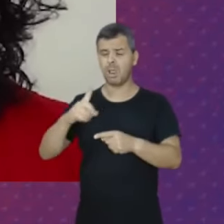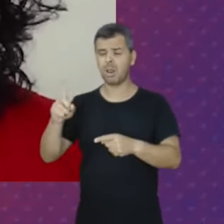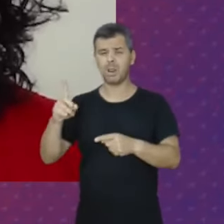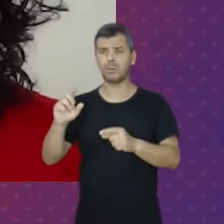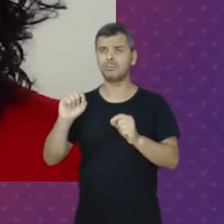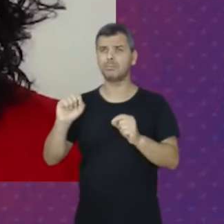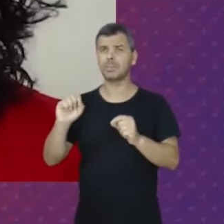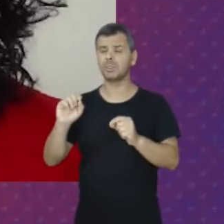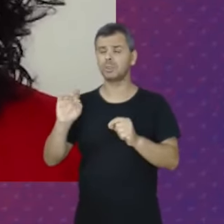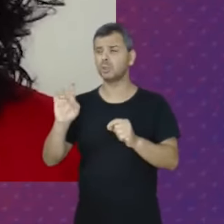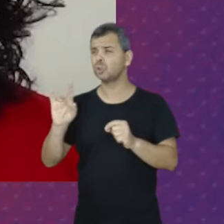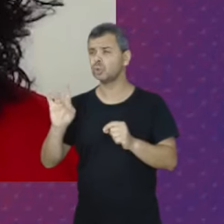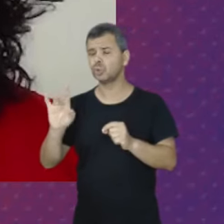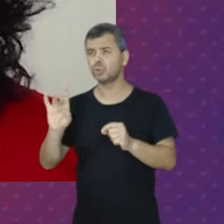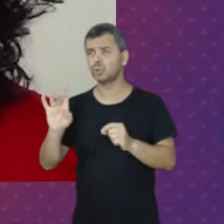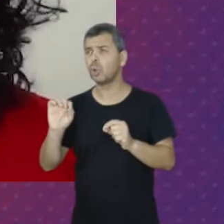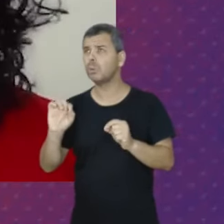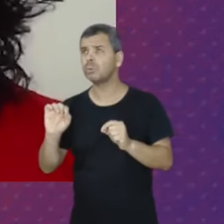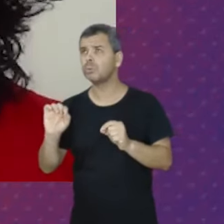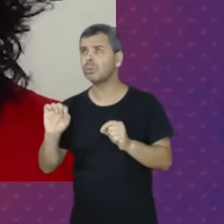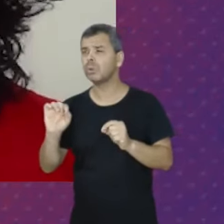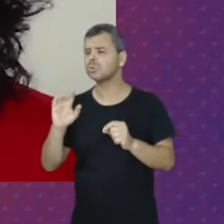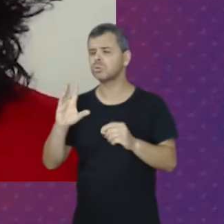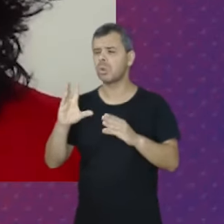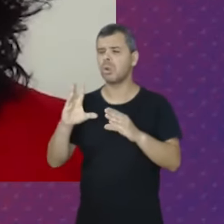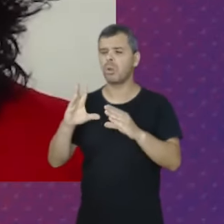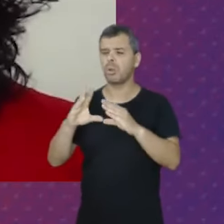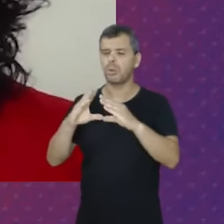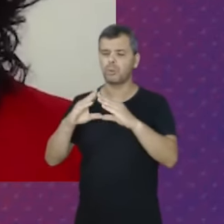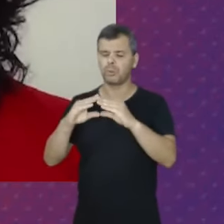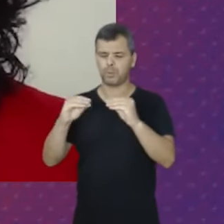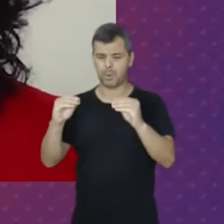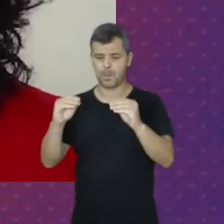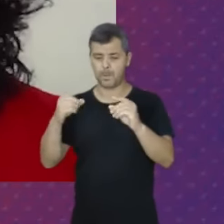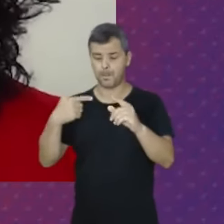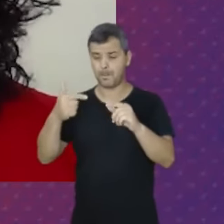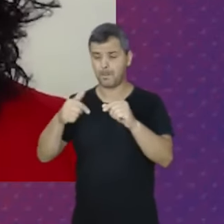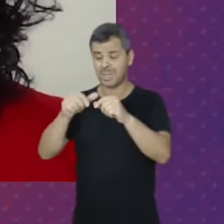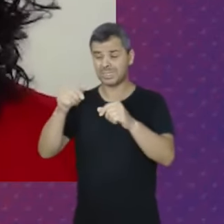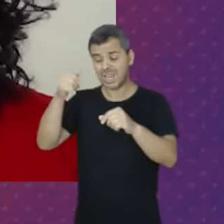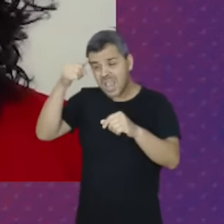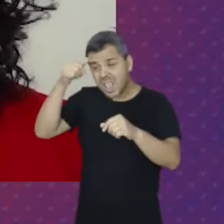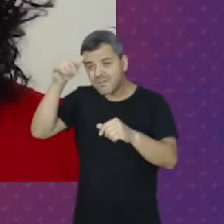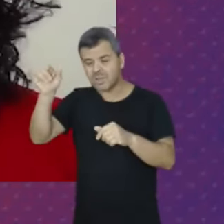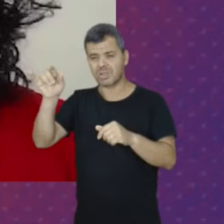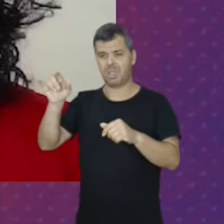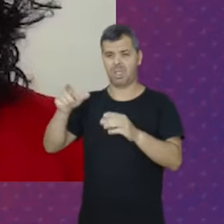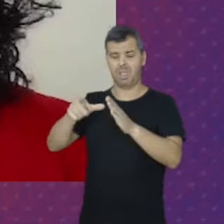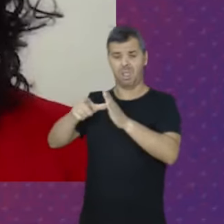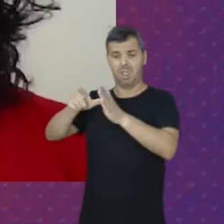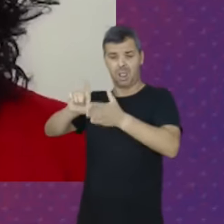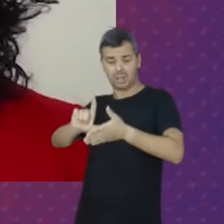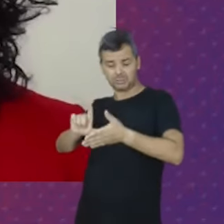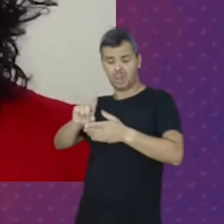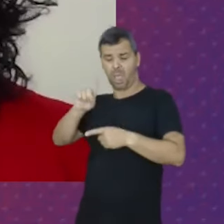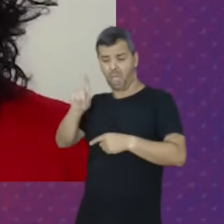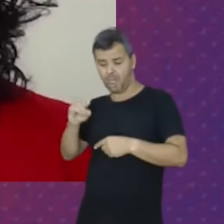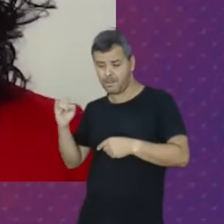podem ser apenas curativas, mas a prevenção é